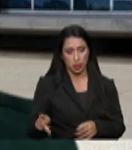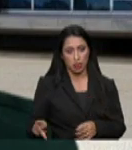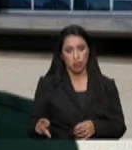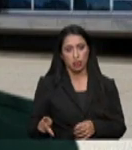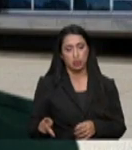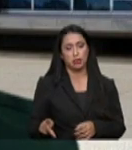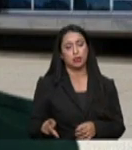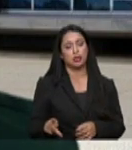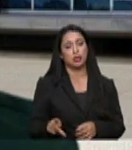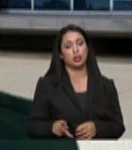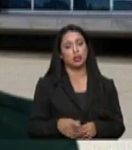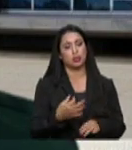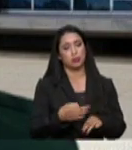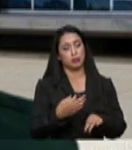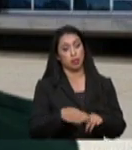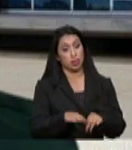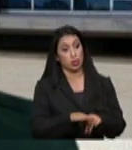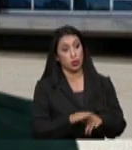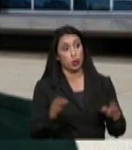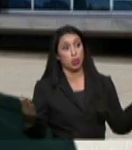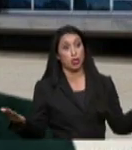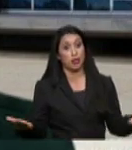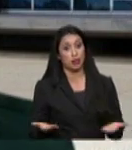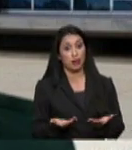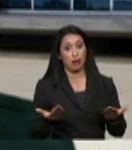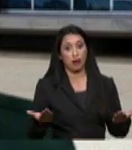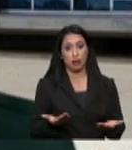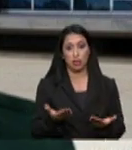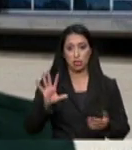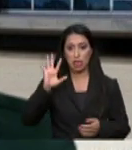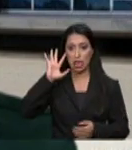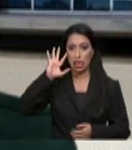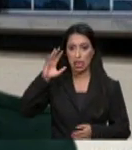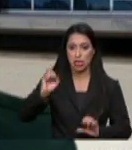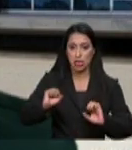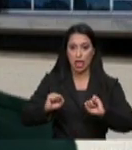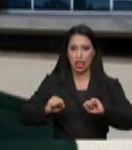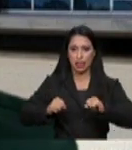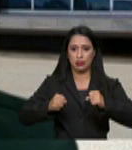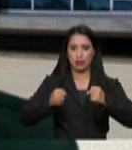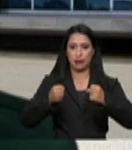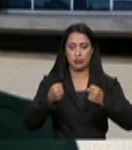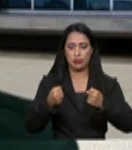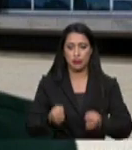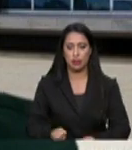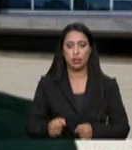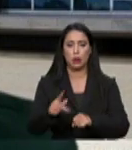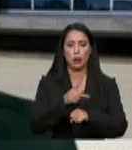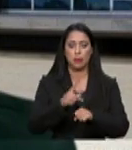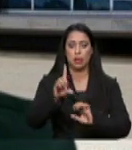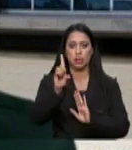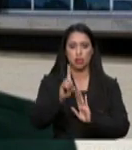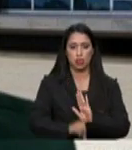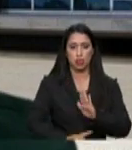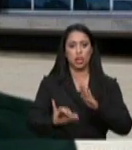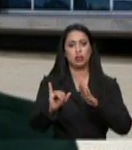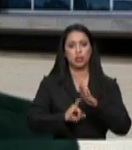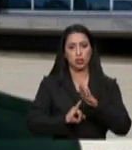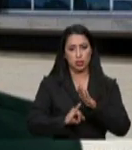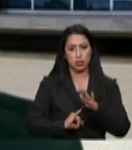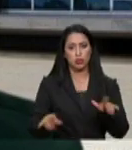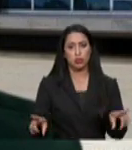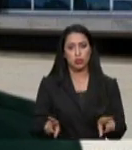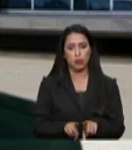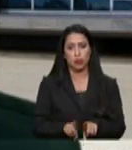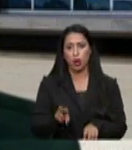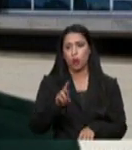horas ministros seus ministros o que estamos aqui a decidir a defesa do Estado democrático de Direito das instituições